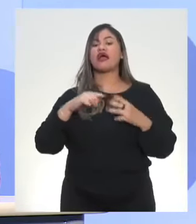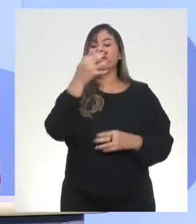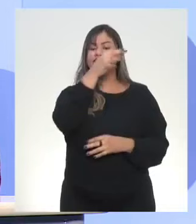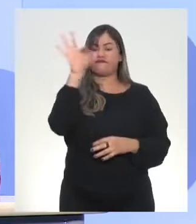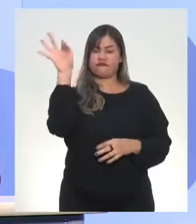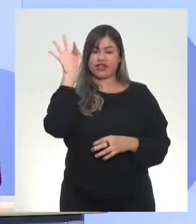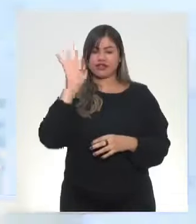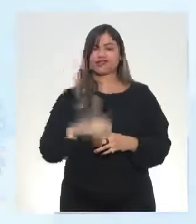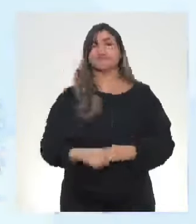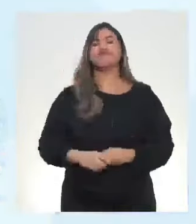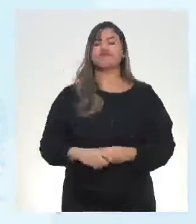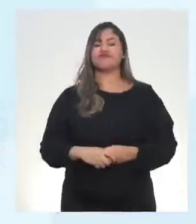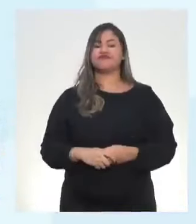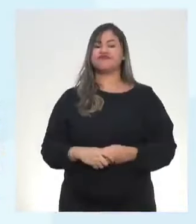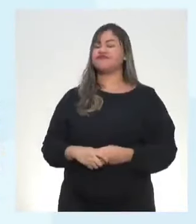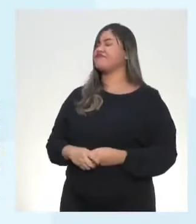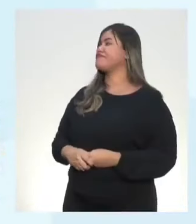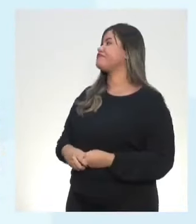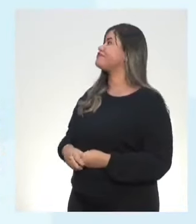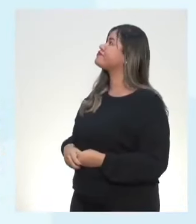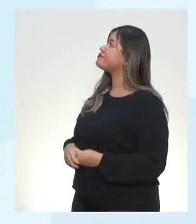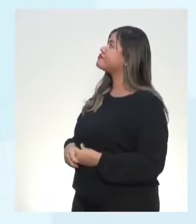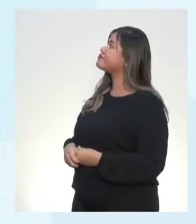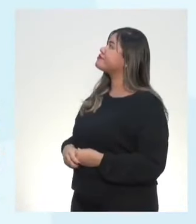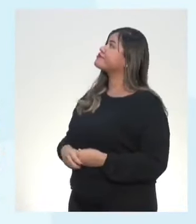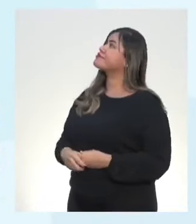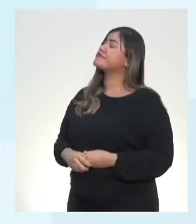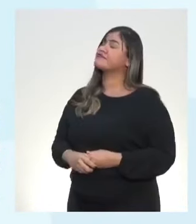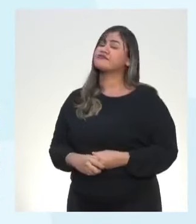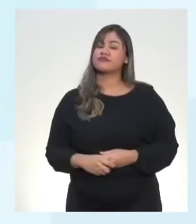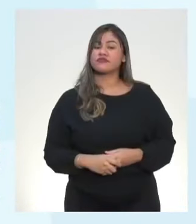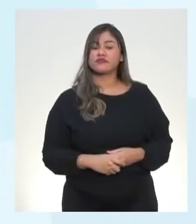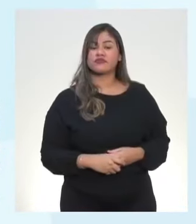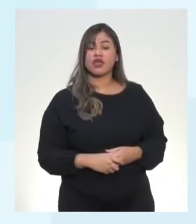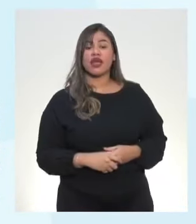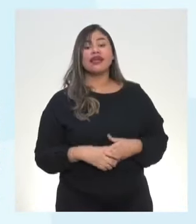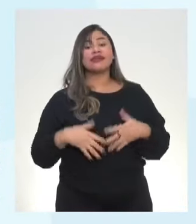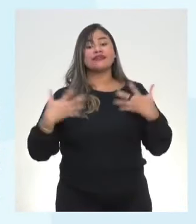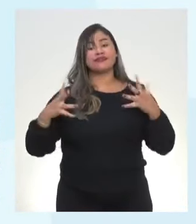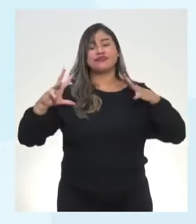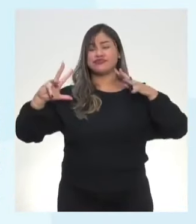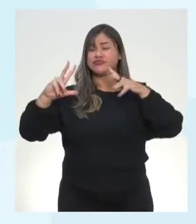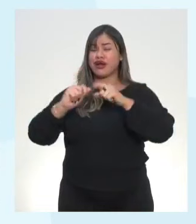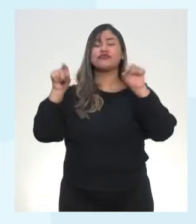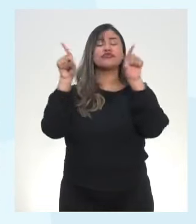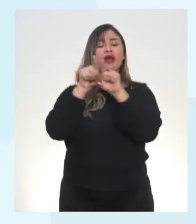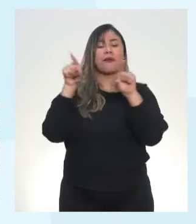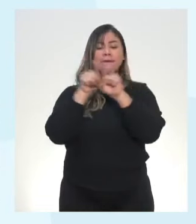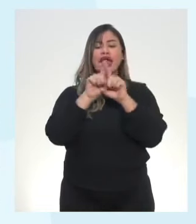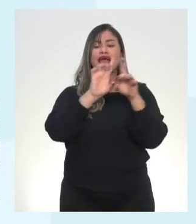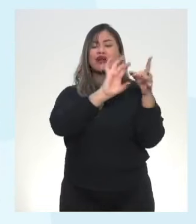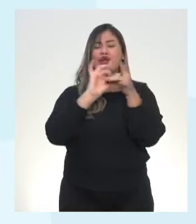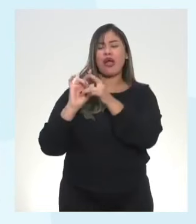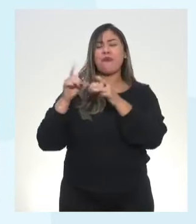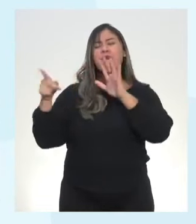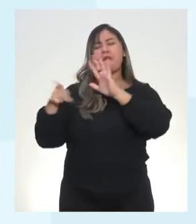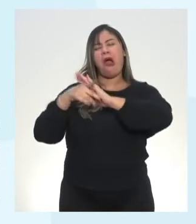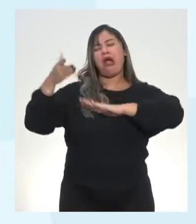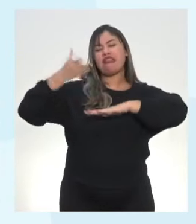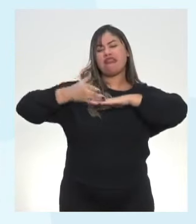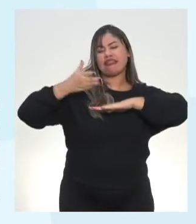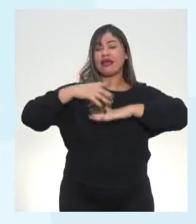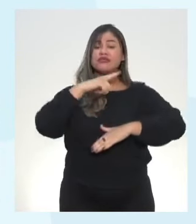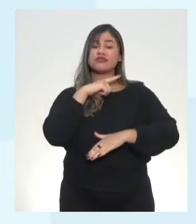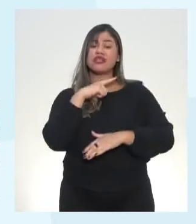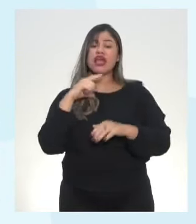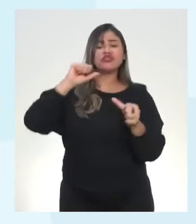França. Acompanhe aí na tela. Então, num geral, também nesse contexto de modernidade, né,